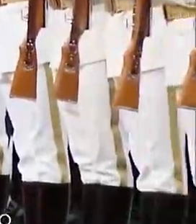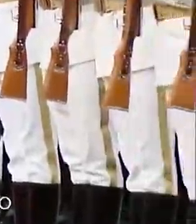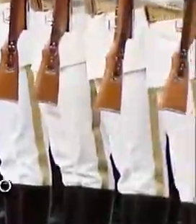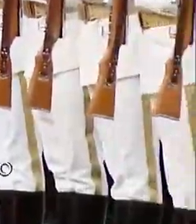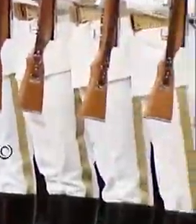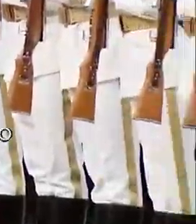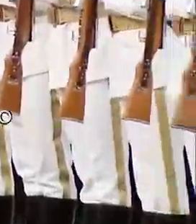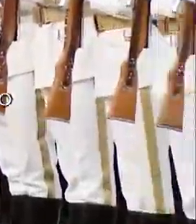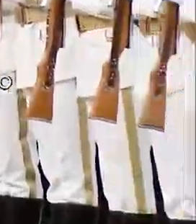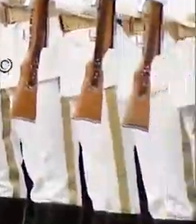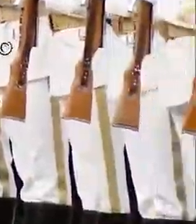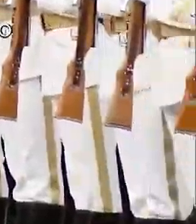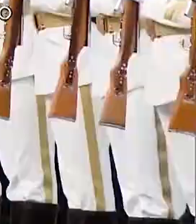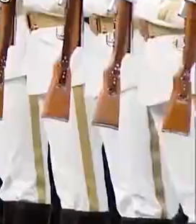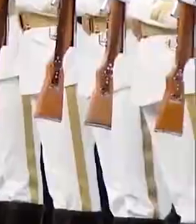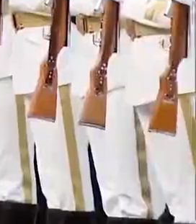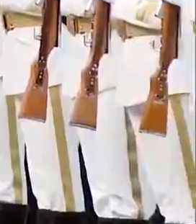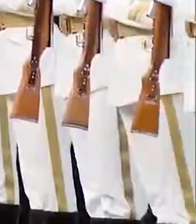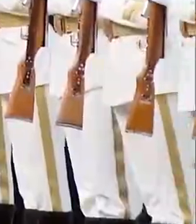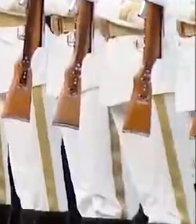Tchau, tchau.